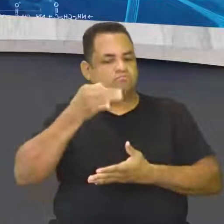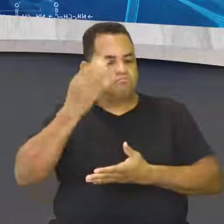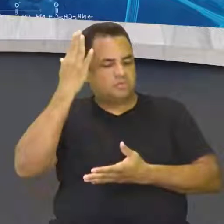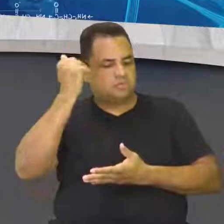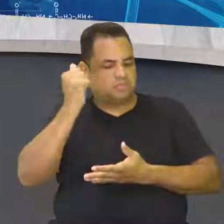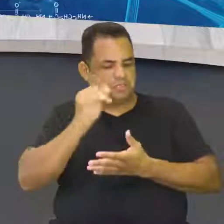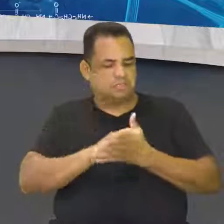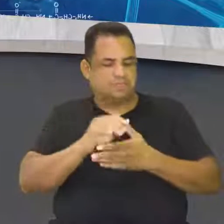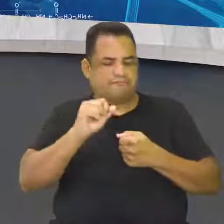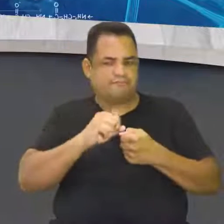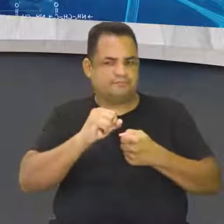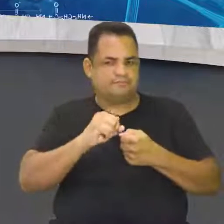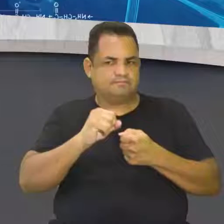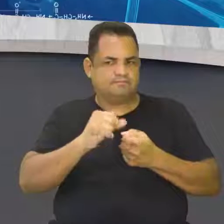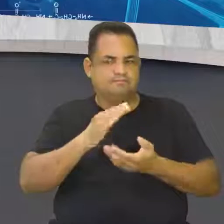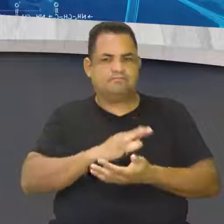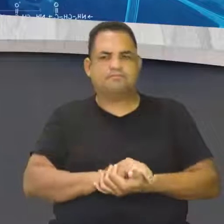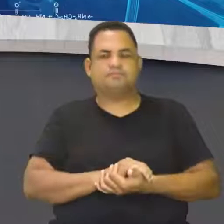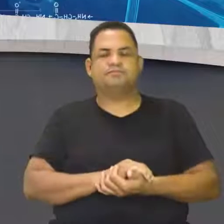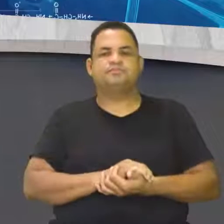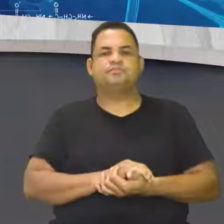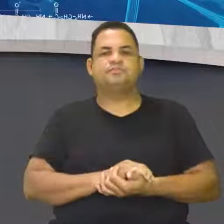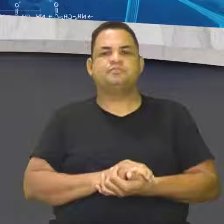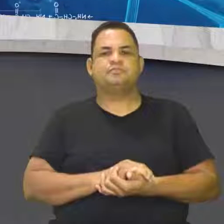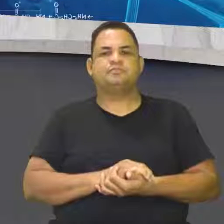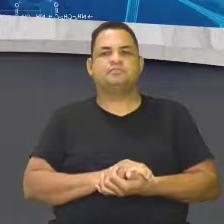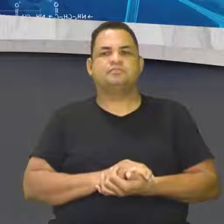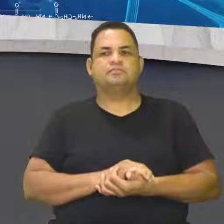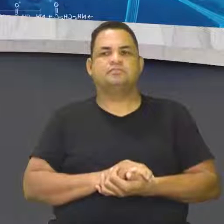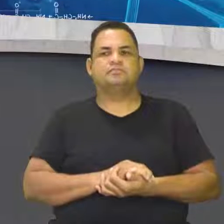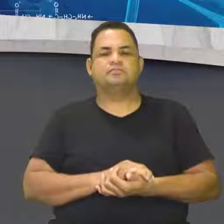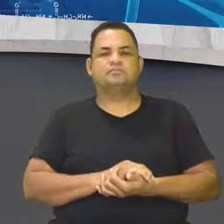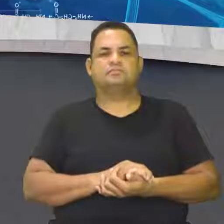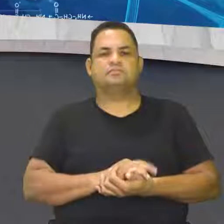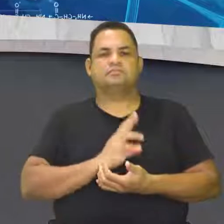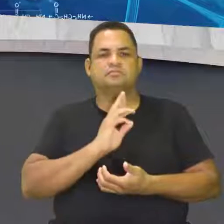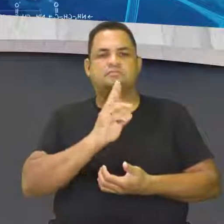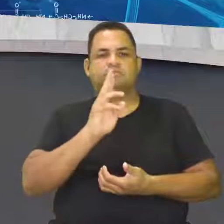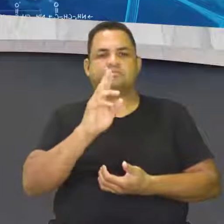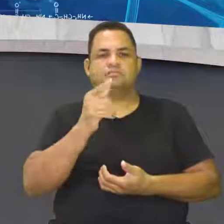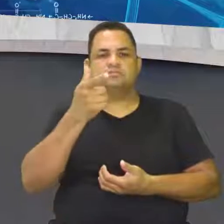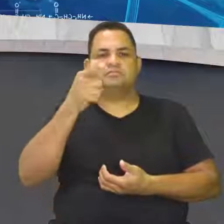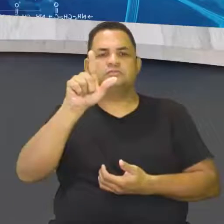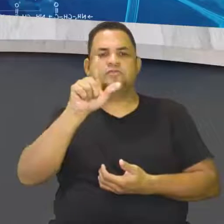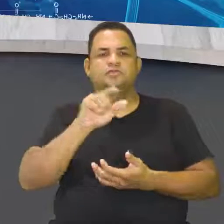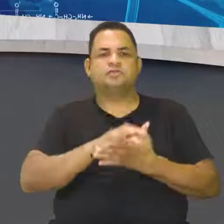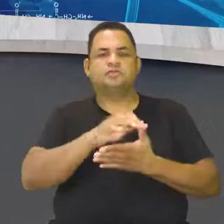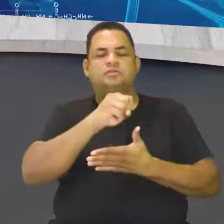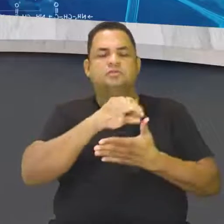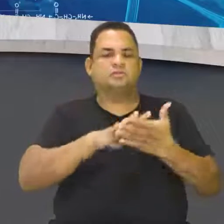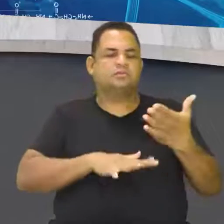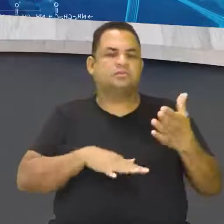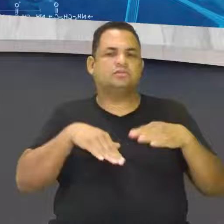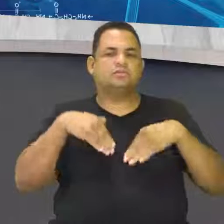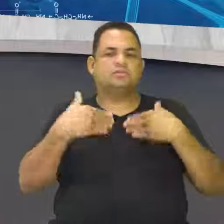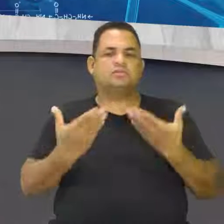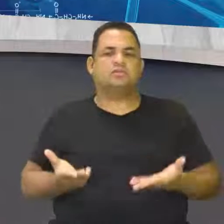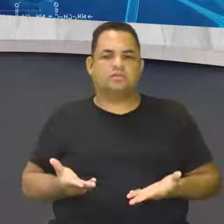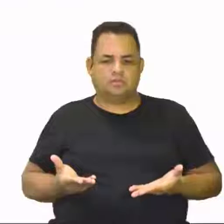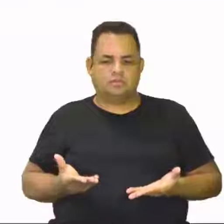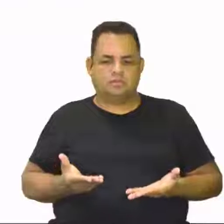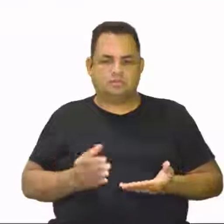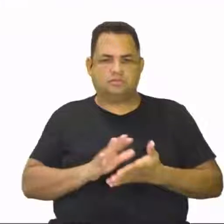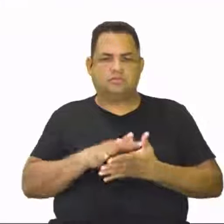certeza do que está fazendo, né, professor? Não faça nada na dúvida. Mas vamos lá para a gente continuar olhando as outras alternativas para ver qual é a